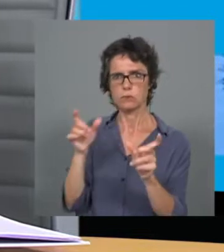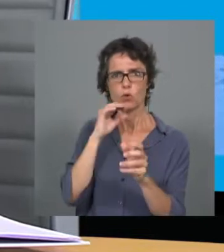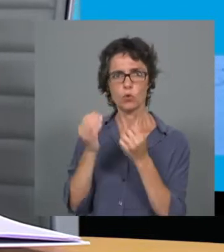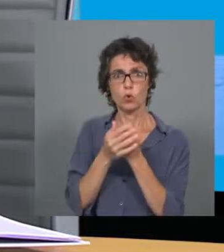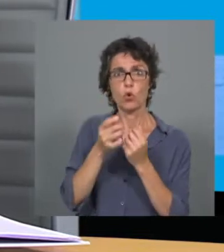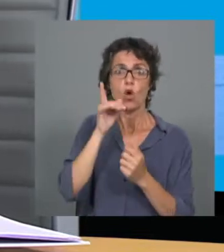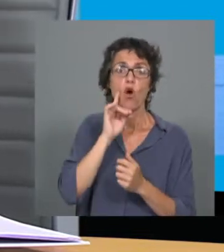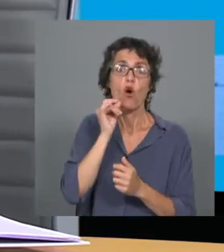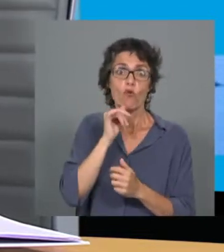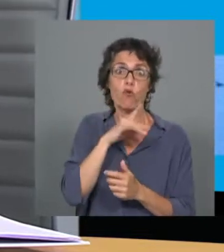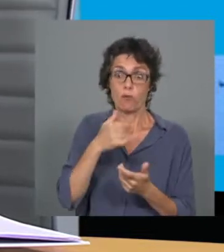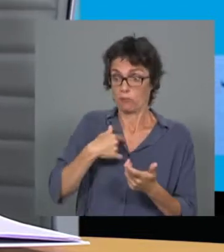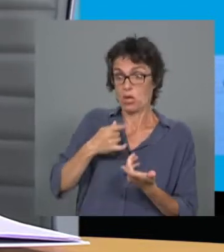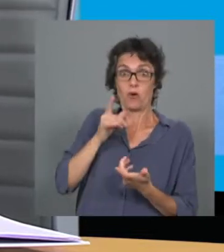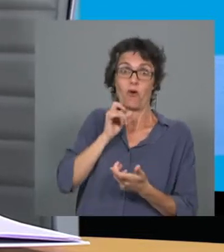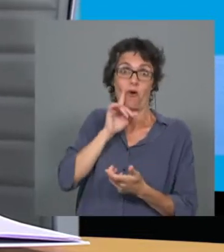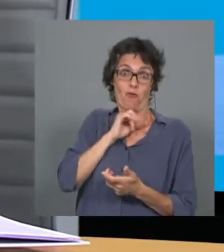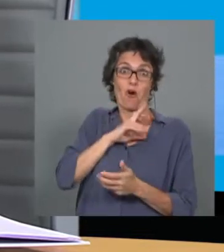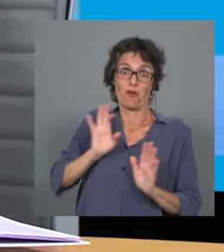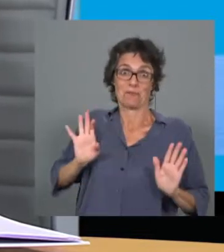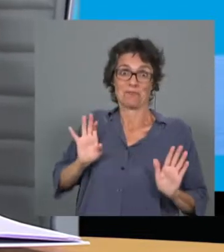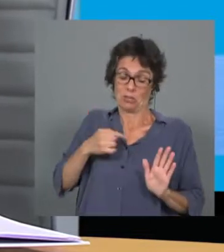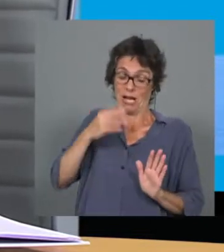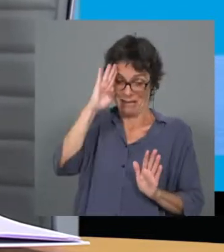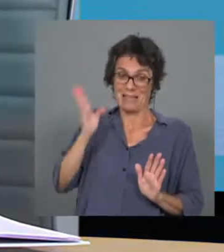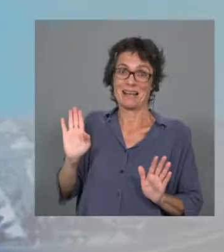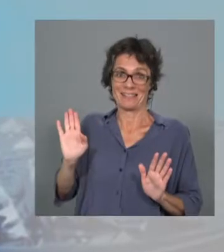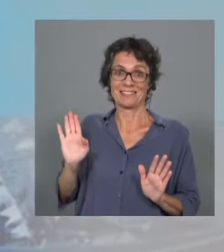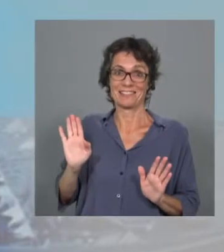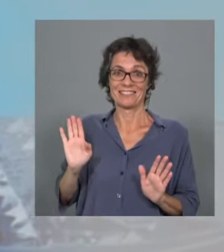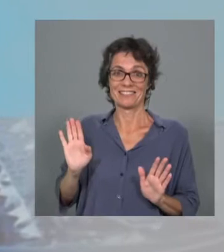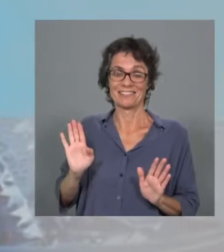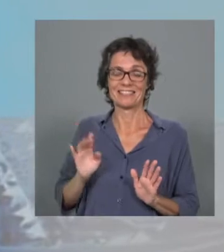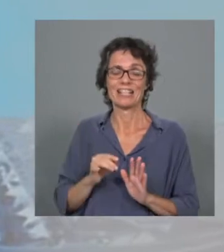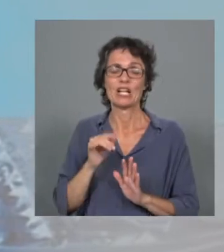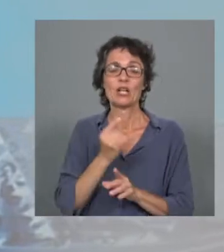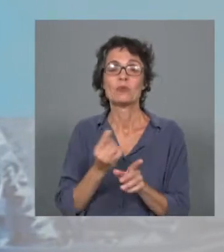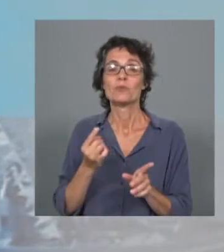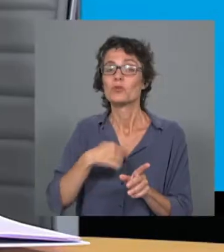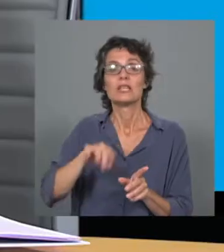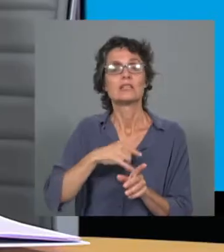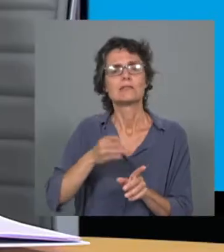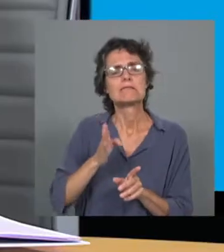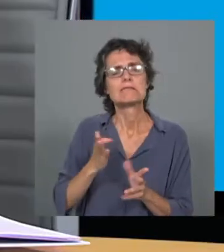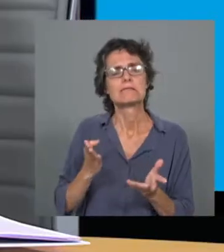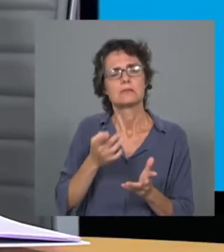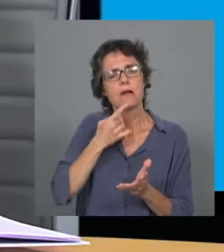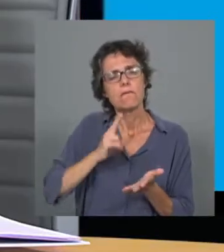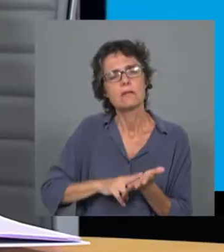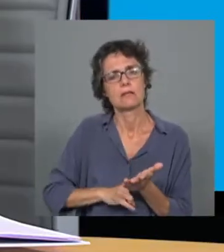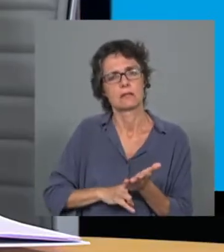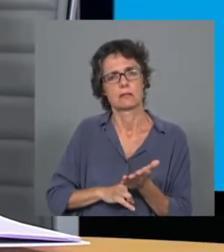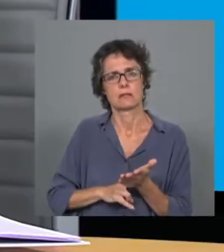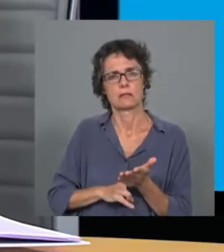falar uma avó, com muito gosto. Fala com propriedade, não é? Fala com propriedade, no sentido que nós precisamos mesmo de olhar